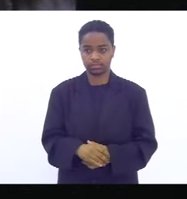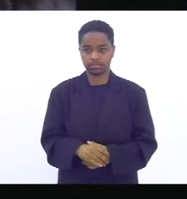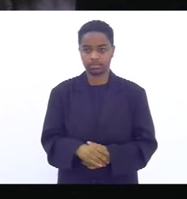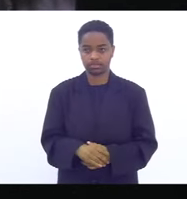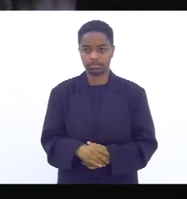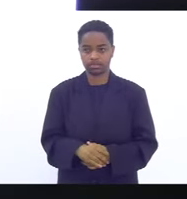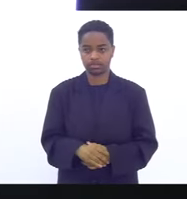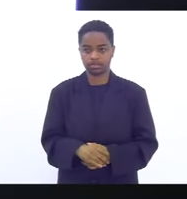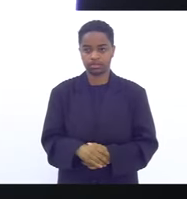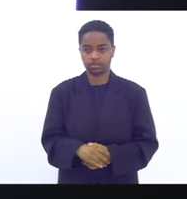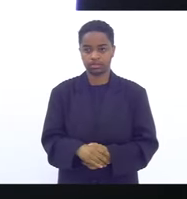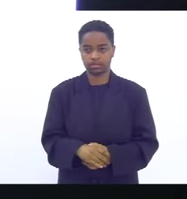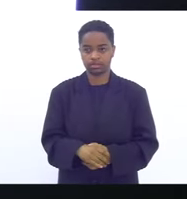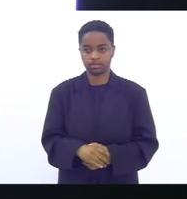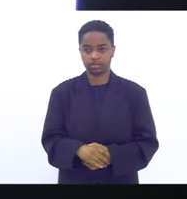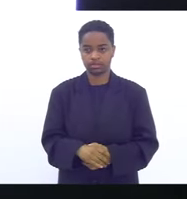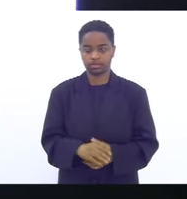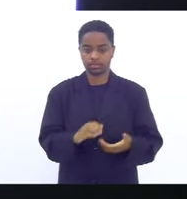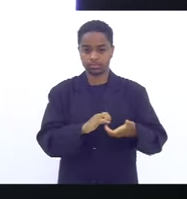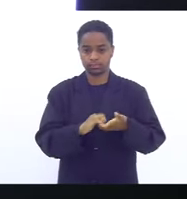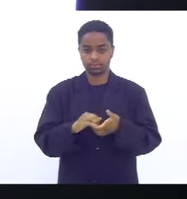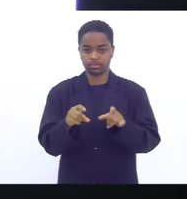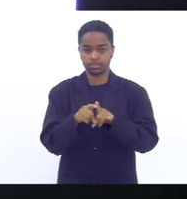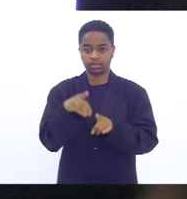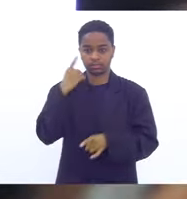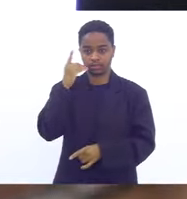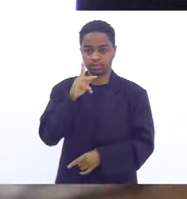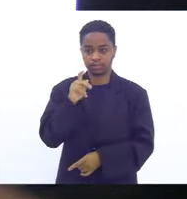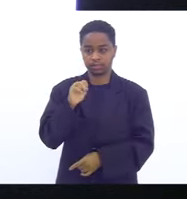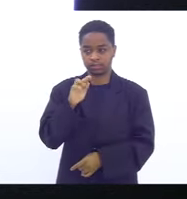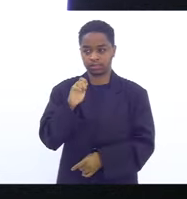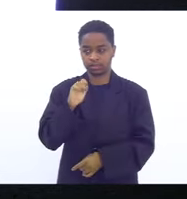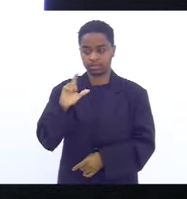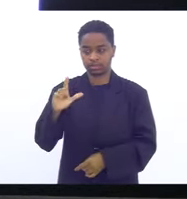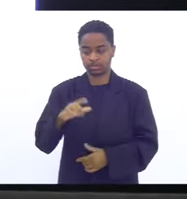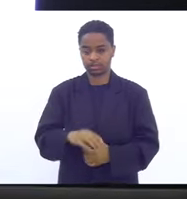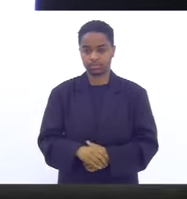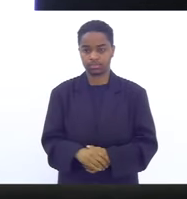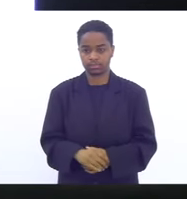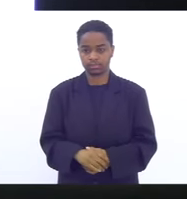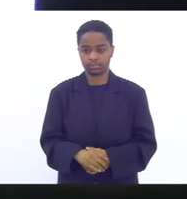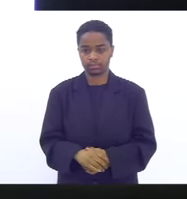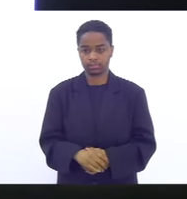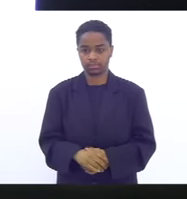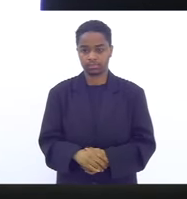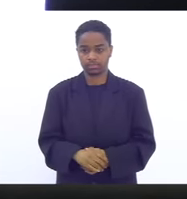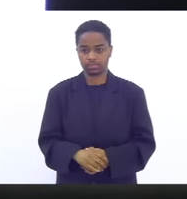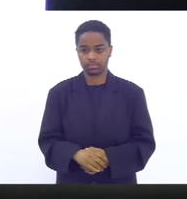Mas pode passar. Saudar a presença do deputado Paul Bell aqui conosco já. Obrigada.